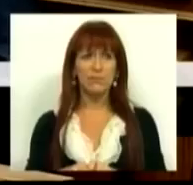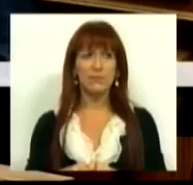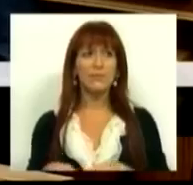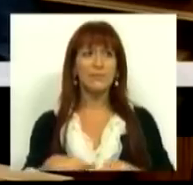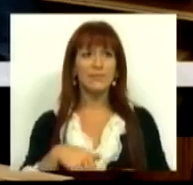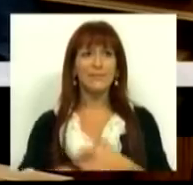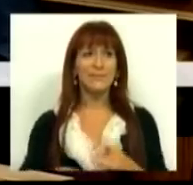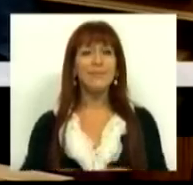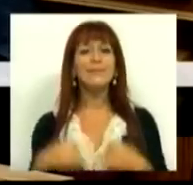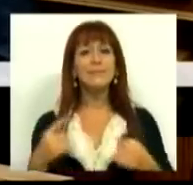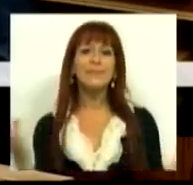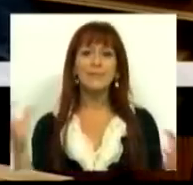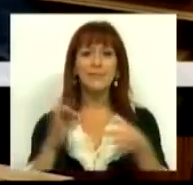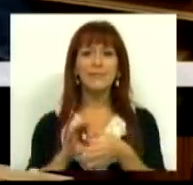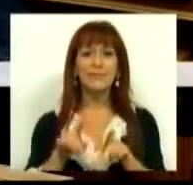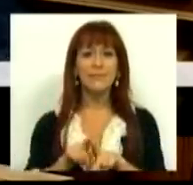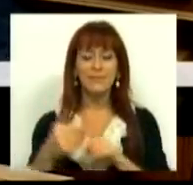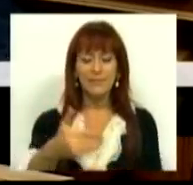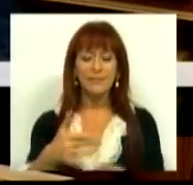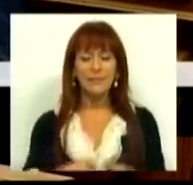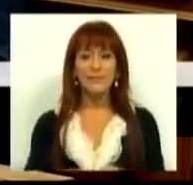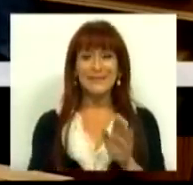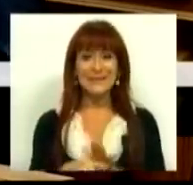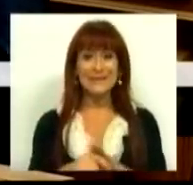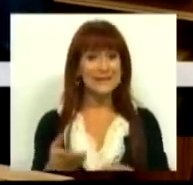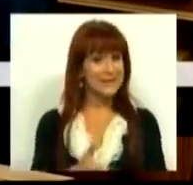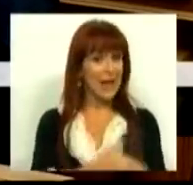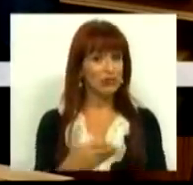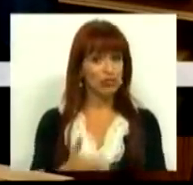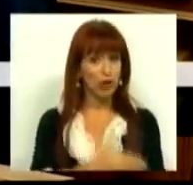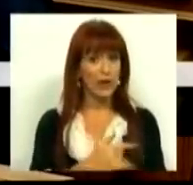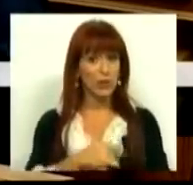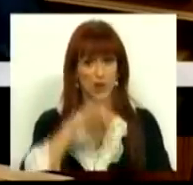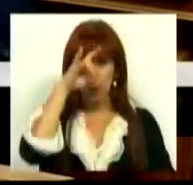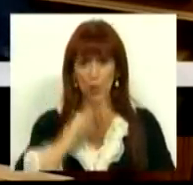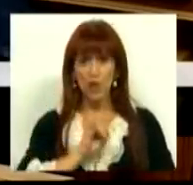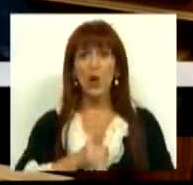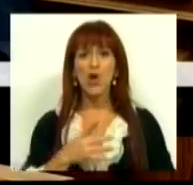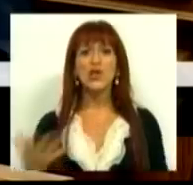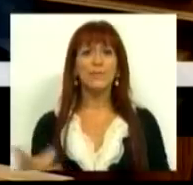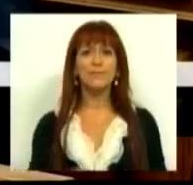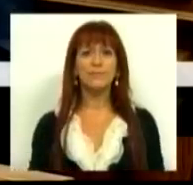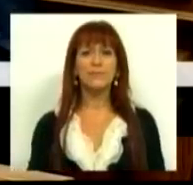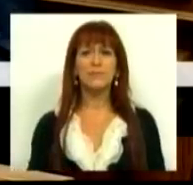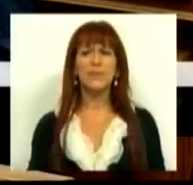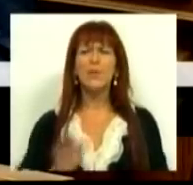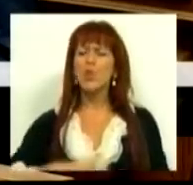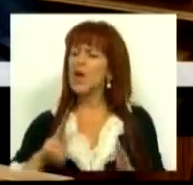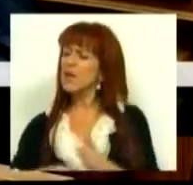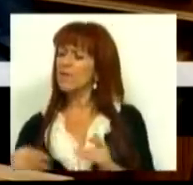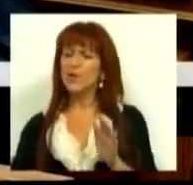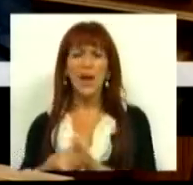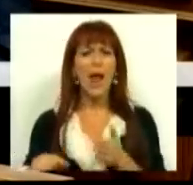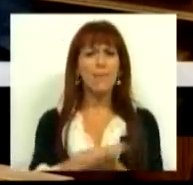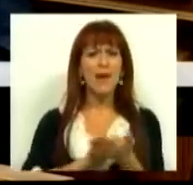organizacional que estava ligado a enquadramentos legislativos anteriores. Recordo aquilo que vem da reforma da Lei